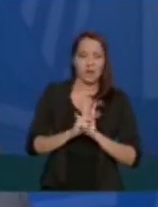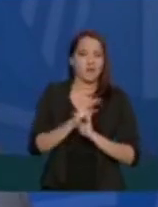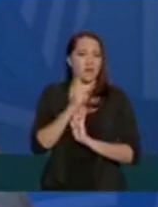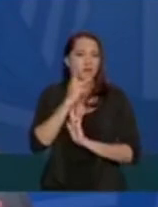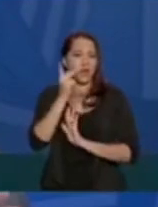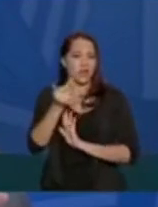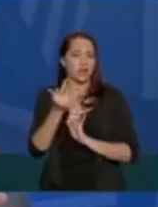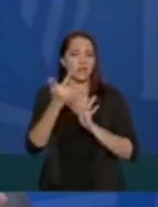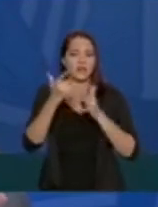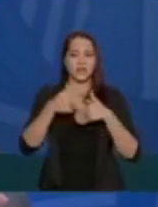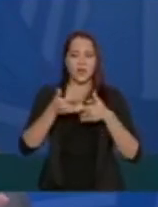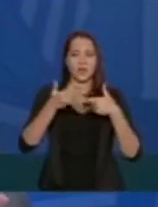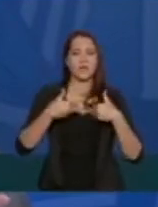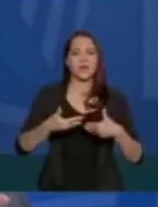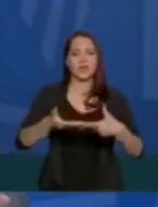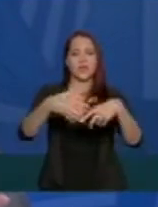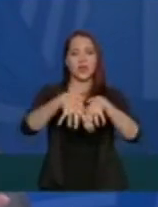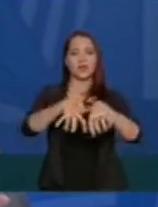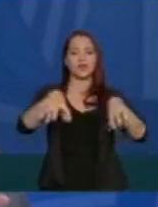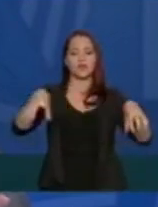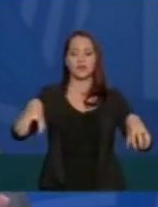sobre divisão de ministério.